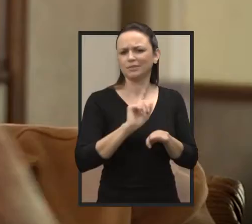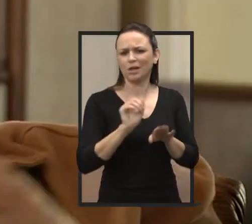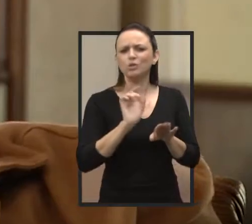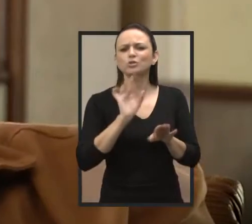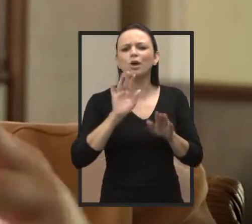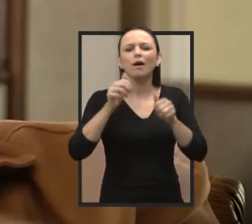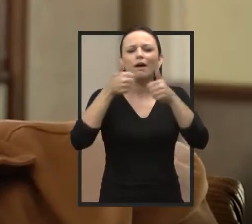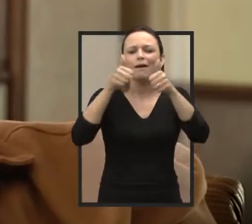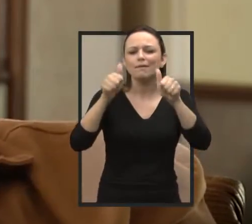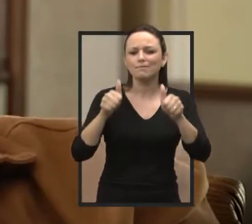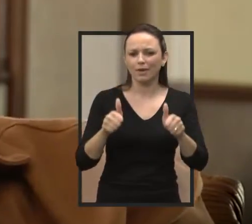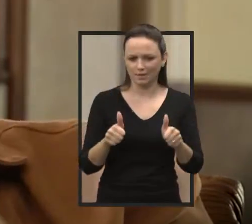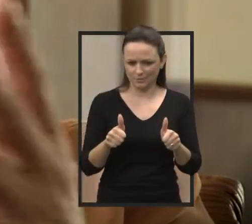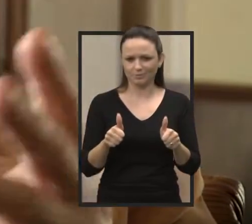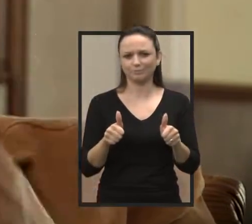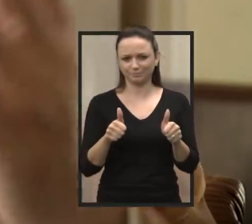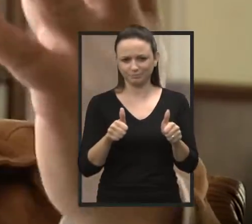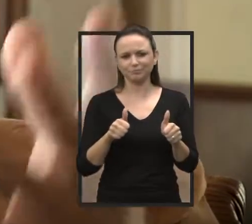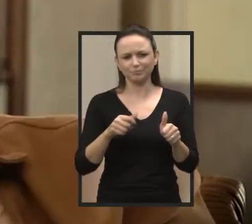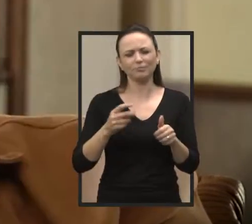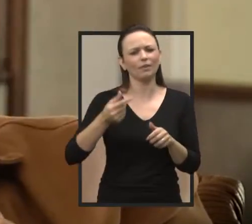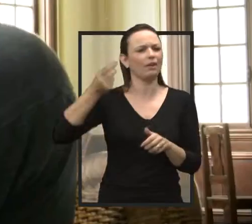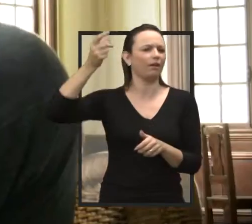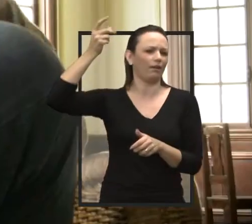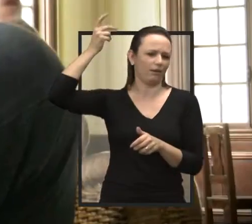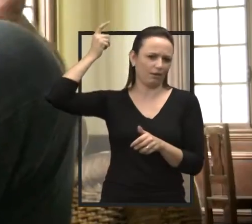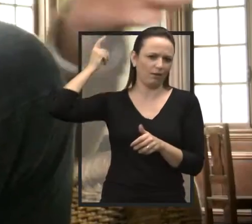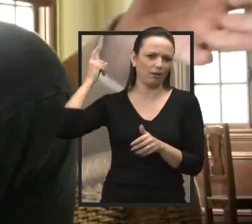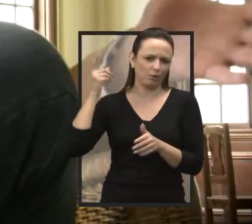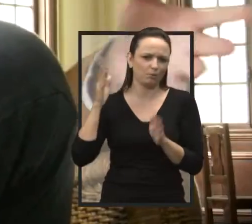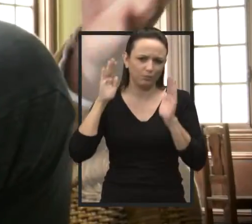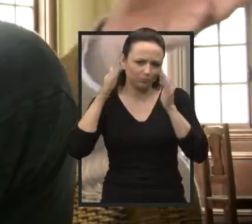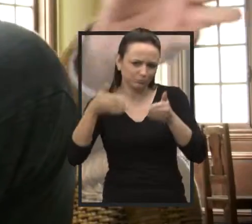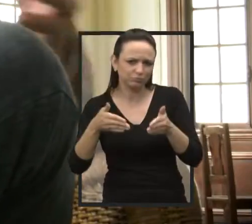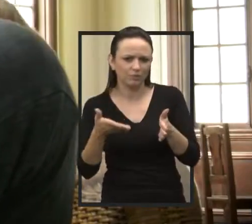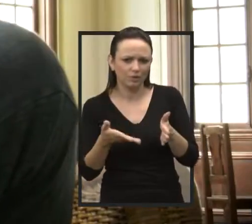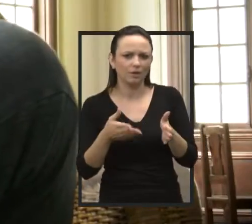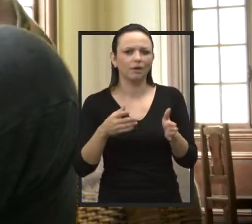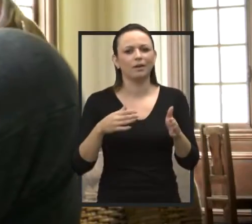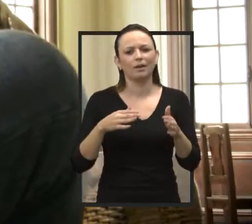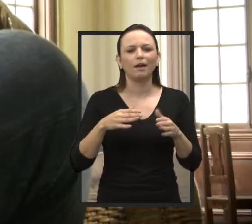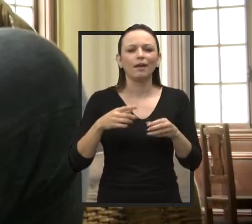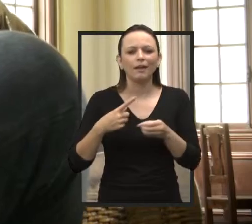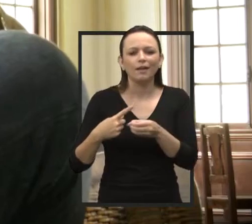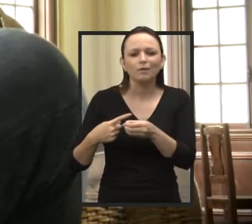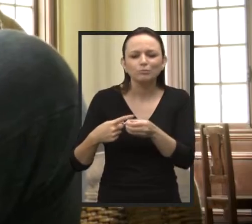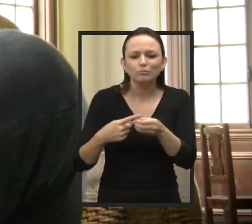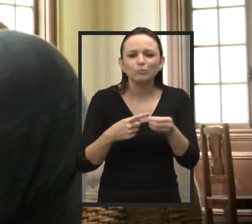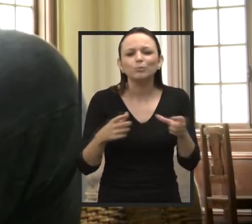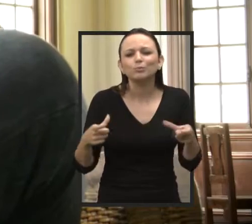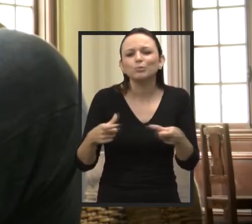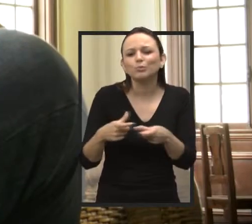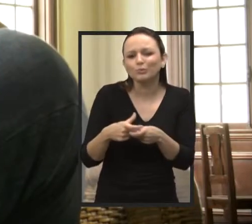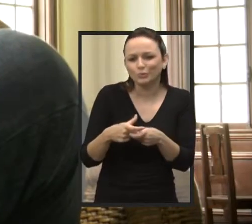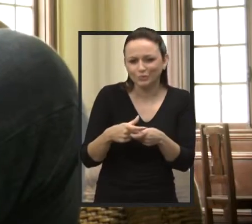cumprir a norma da época do vilarejo ou do povoado ter um ofício